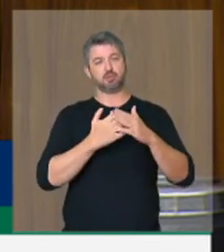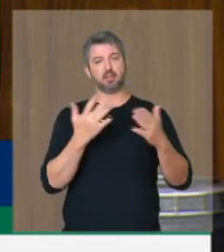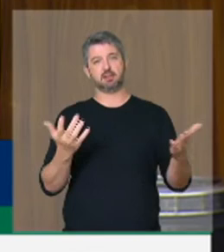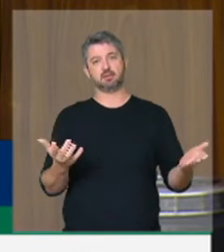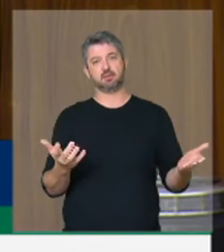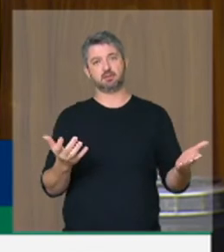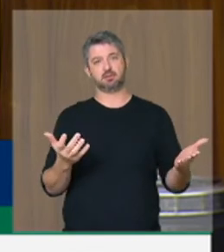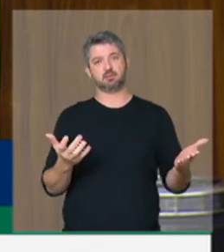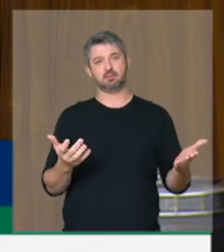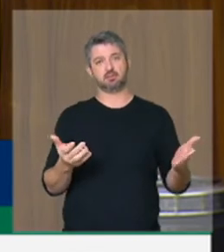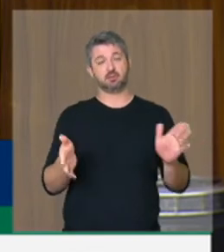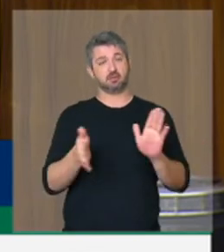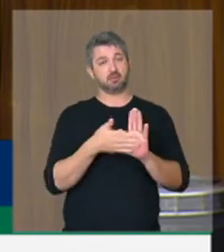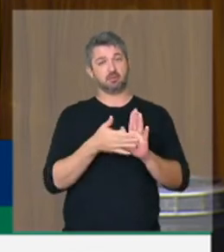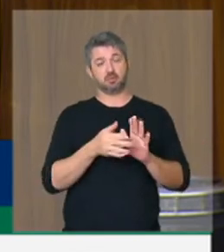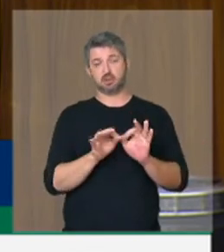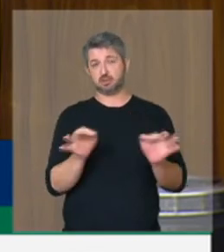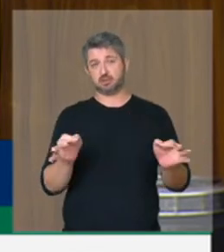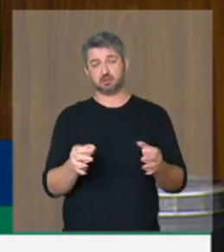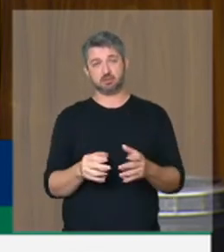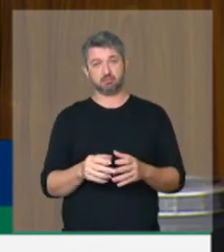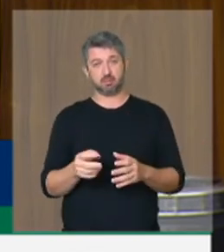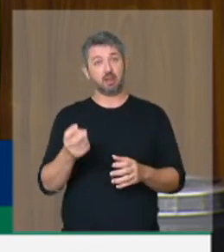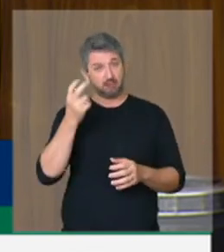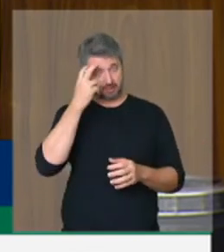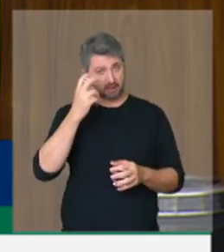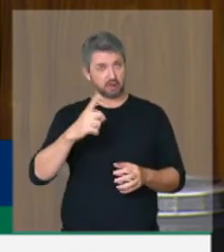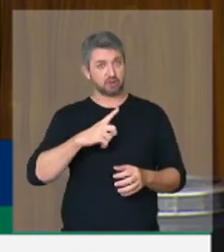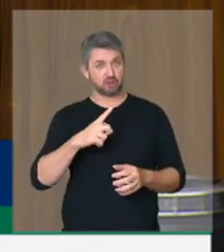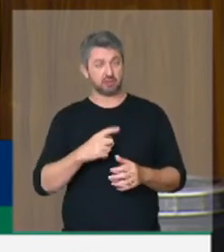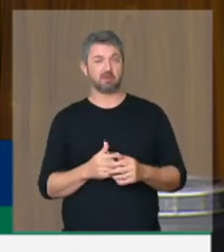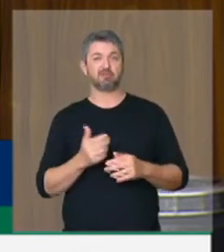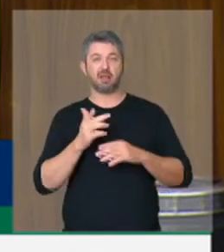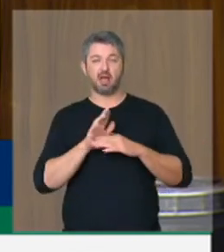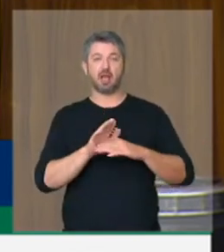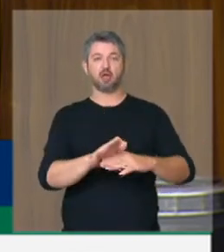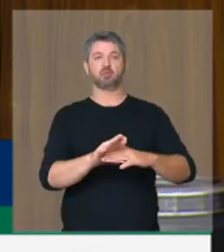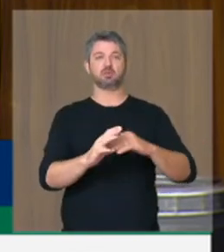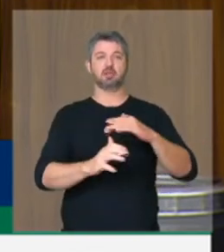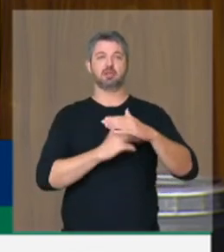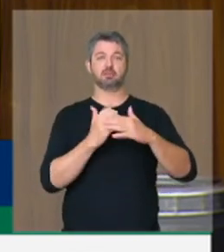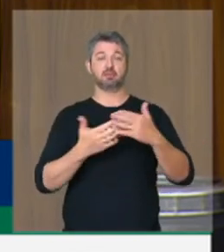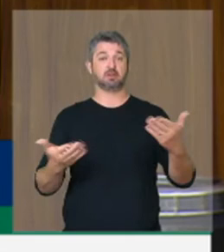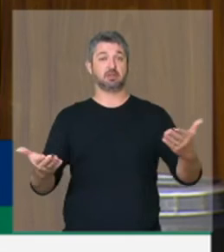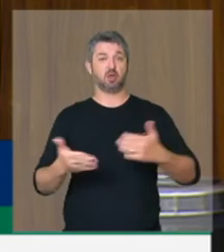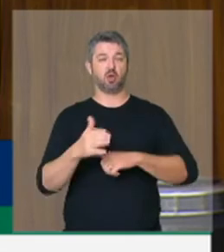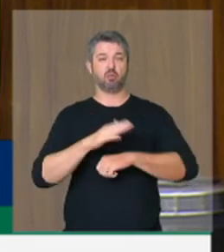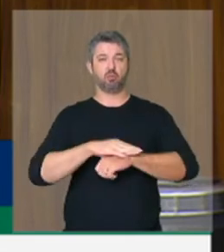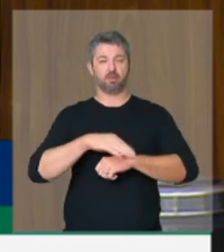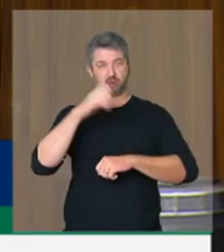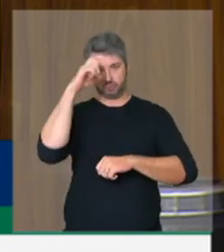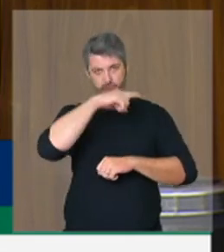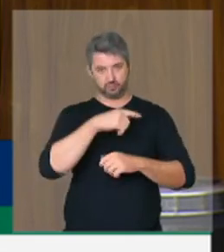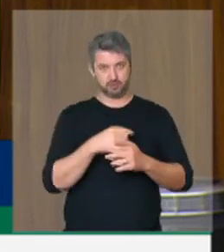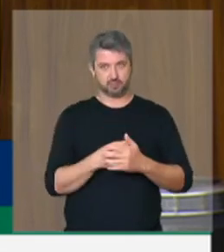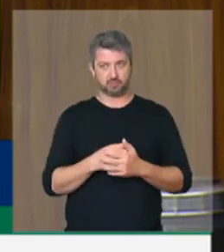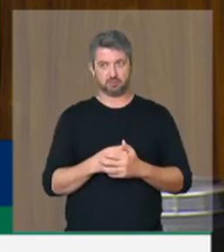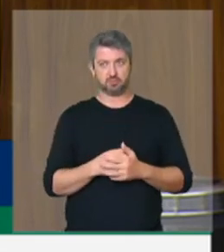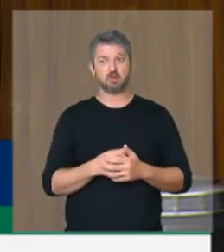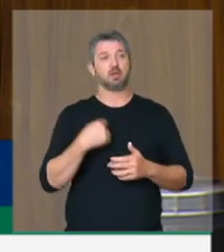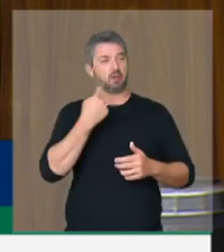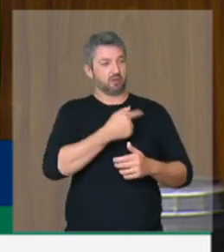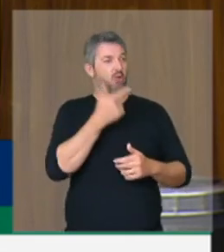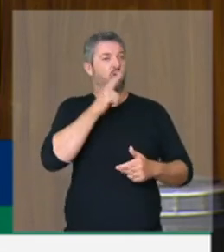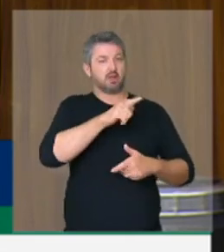uma proposta simples e inteligente para ajudar essas empresas nesse momento de crise e para a gente fazer o